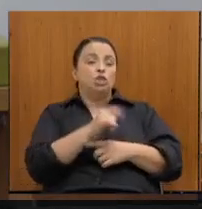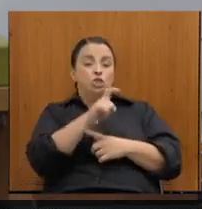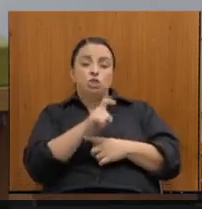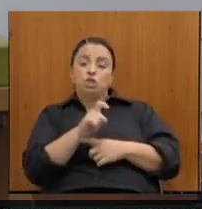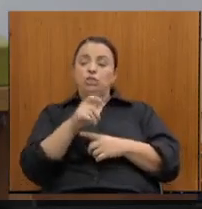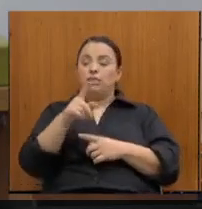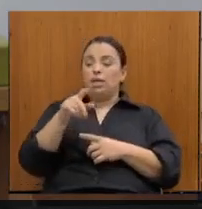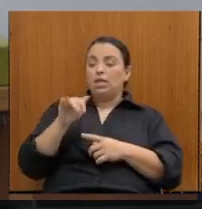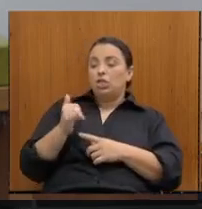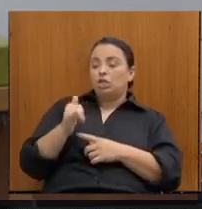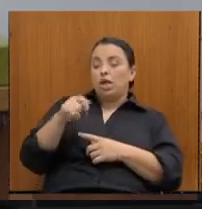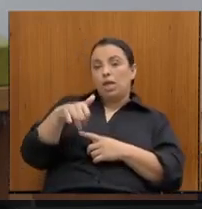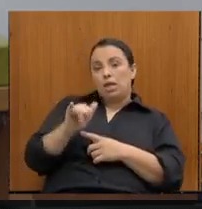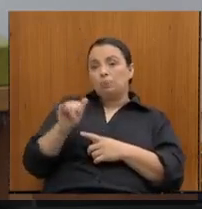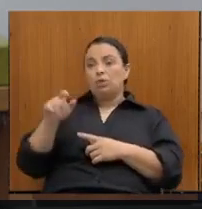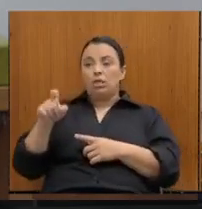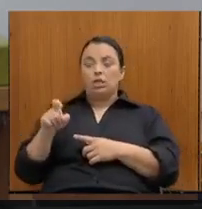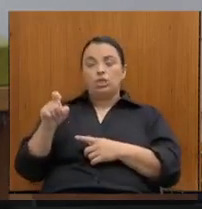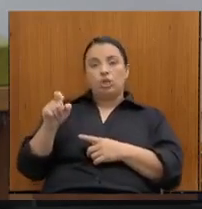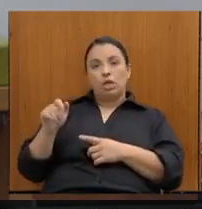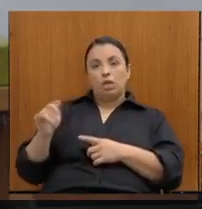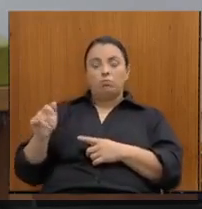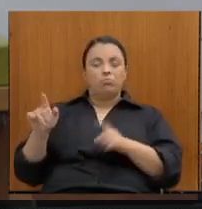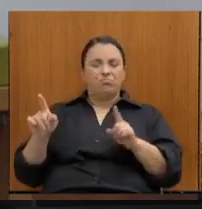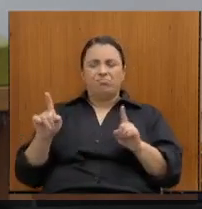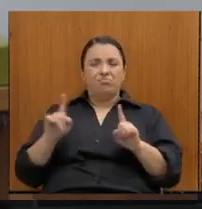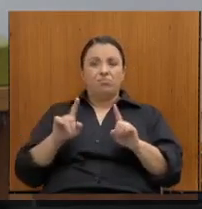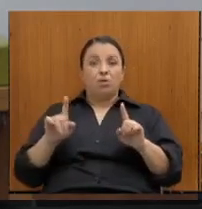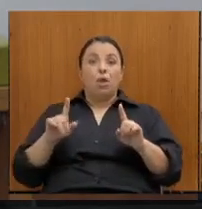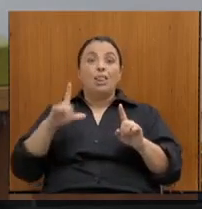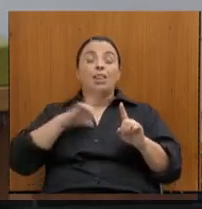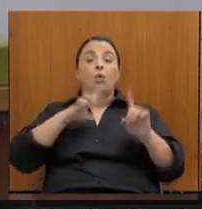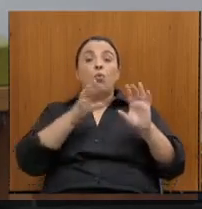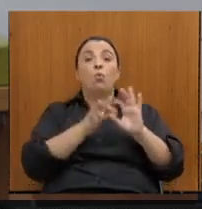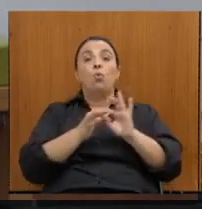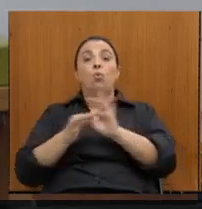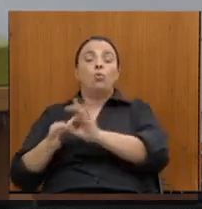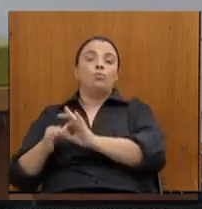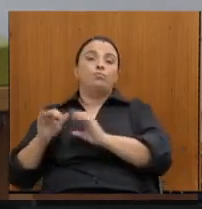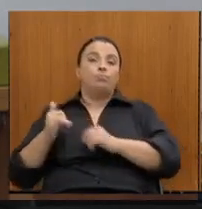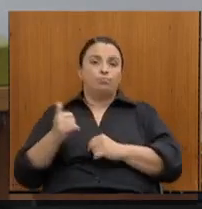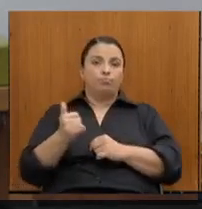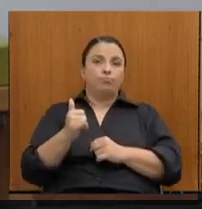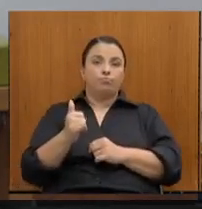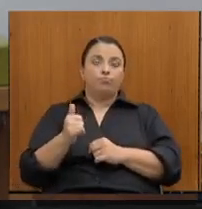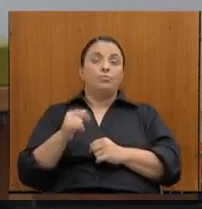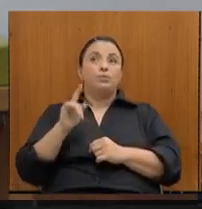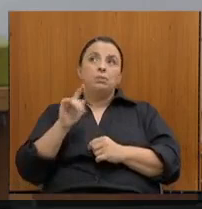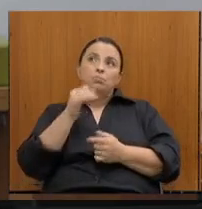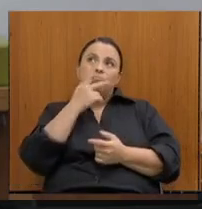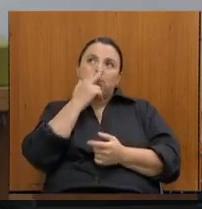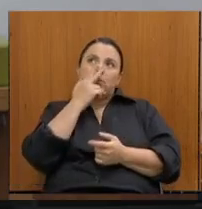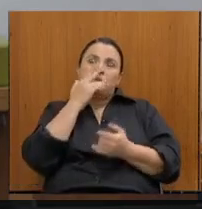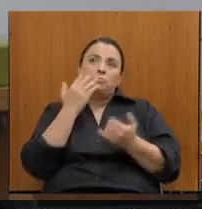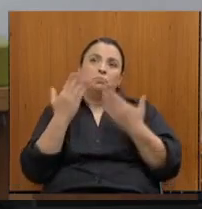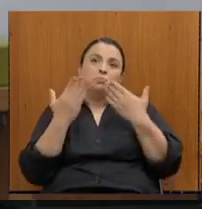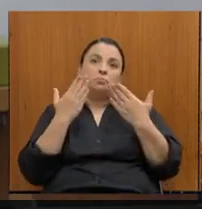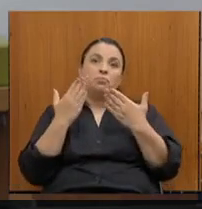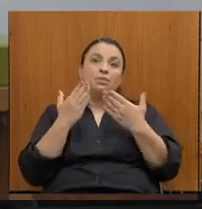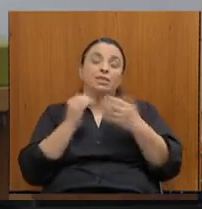contexto de energia que caminha para aquilo que está sendo chamado de internet de energia